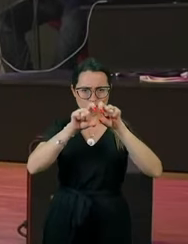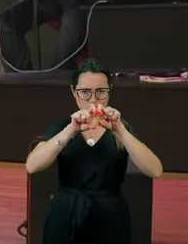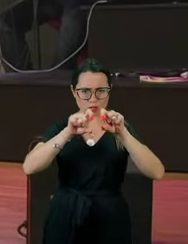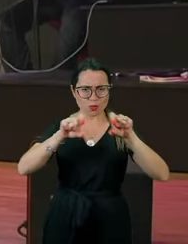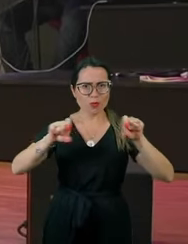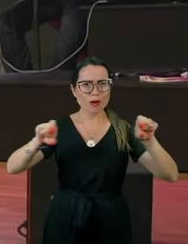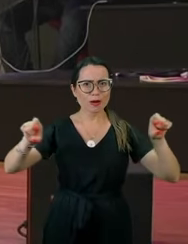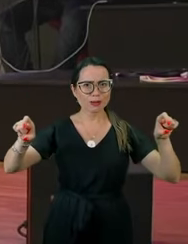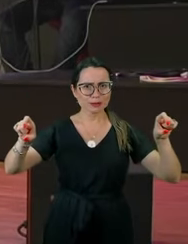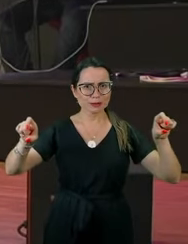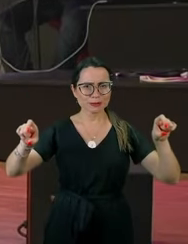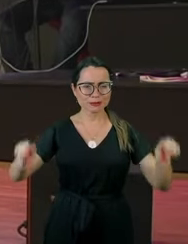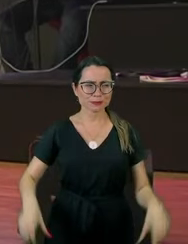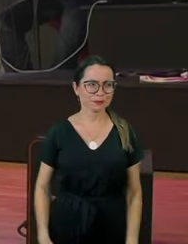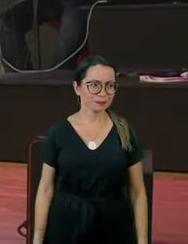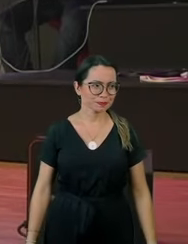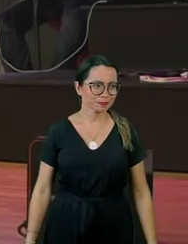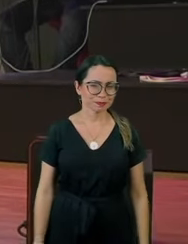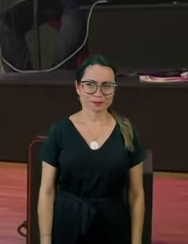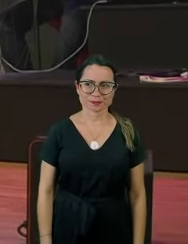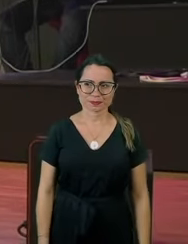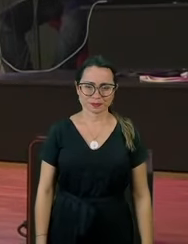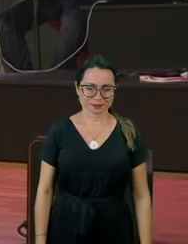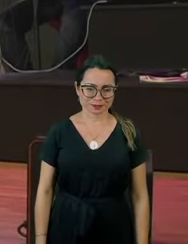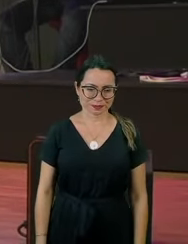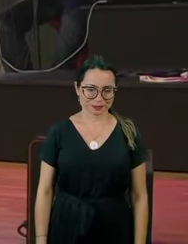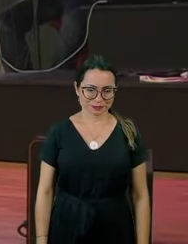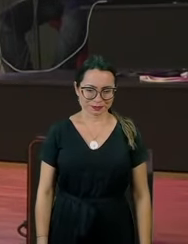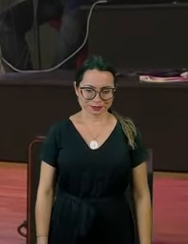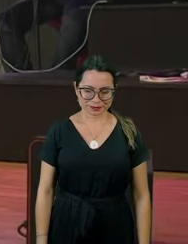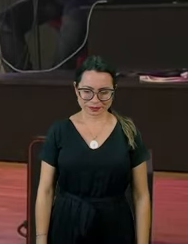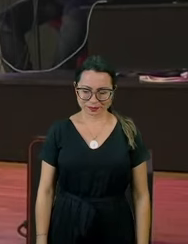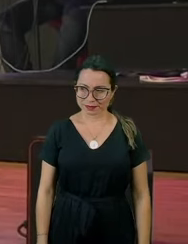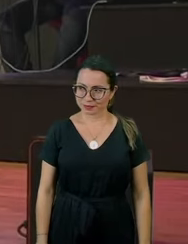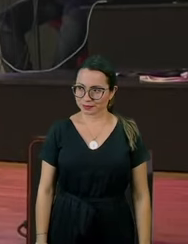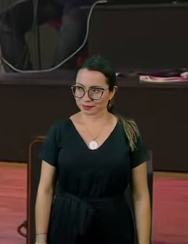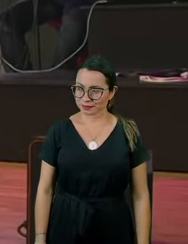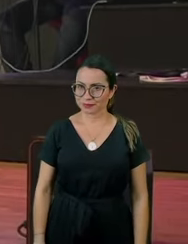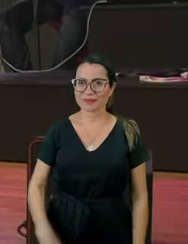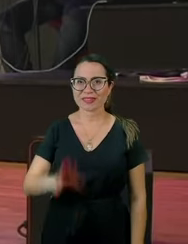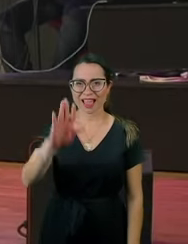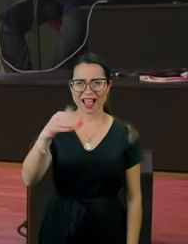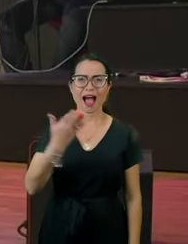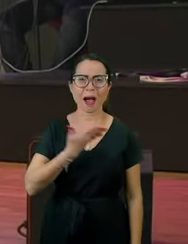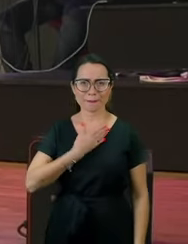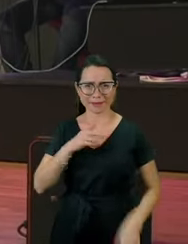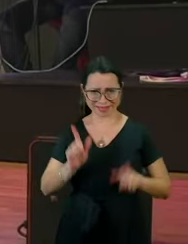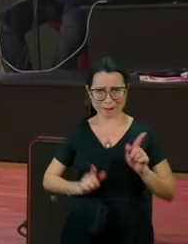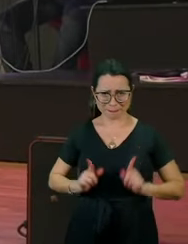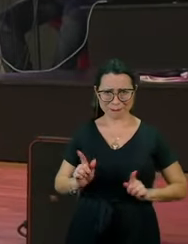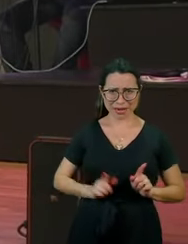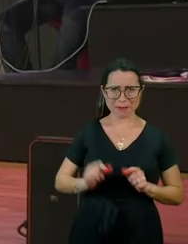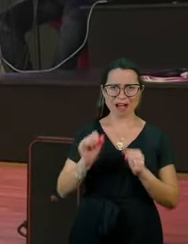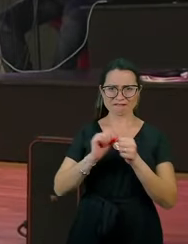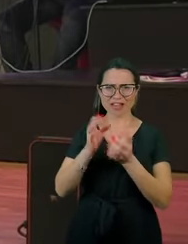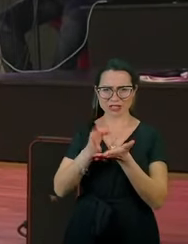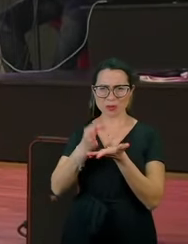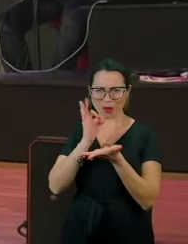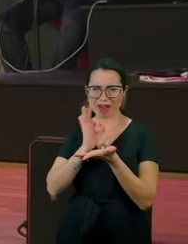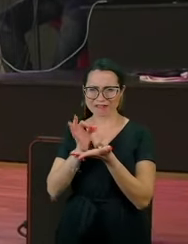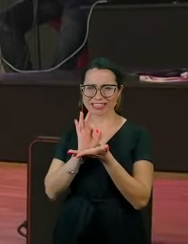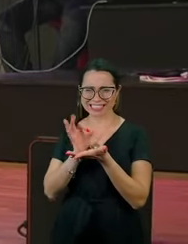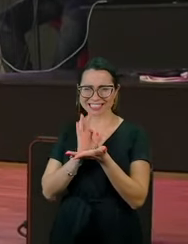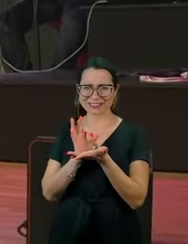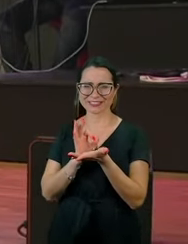Até a Geise fez... Eu não lembrava, ela me lembrou hoje que ela fez um cafezinho com o pessoal dela. Ela também levou um